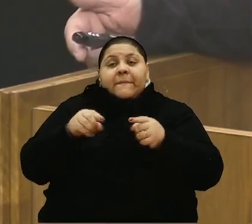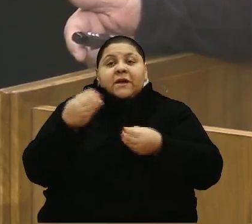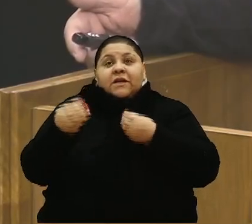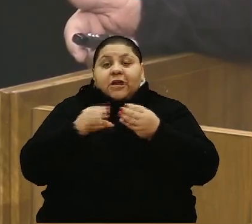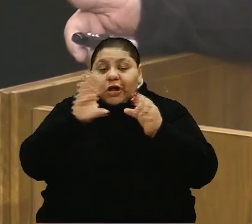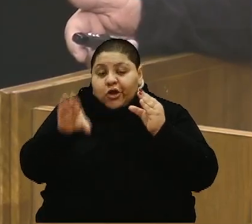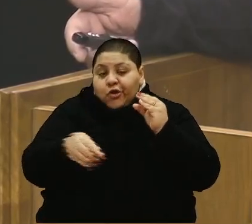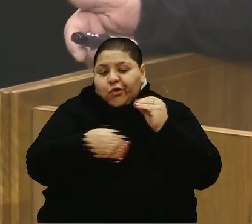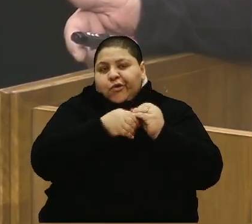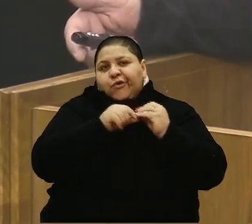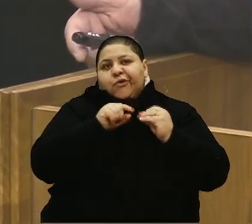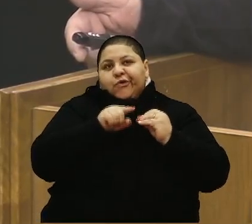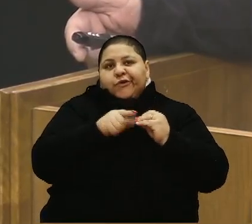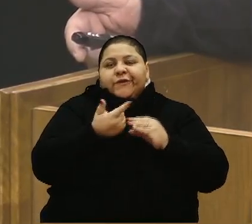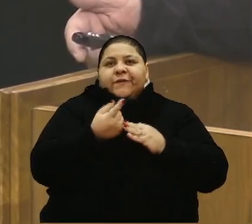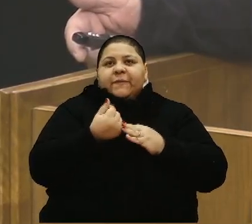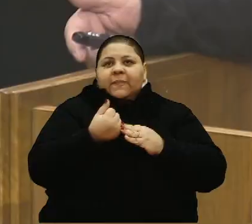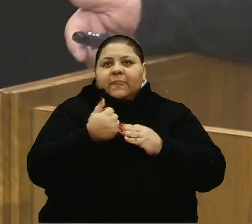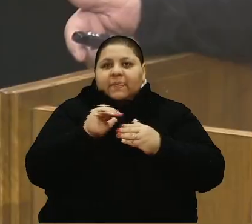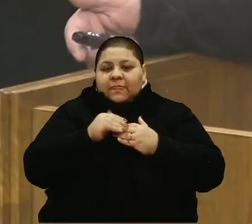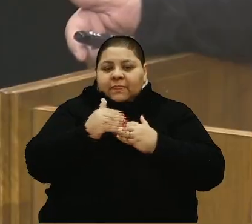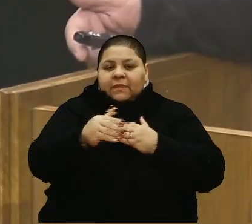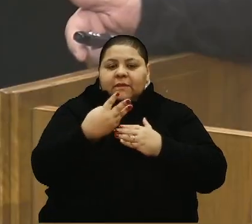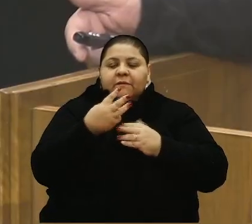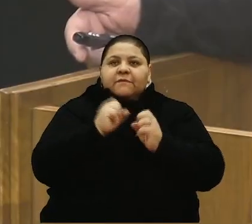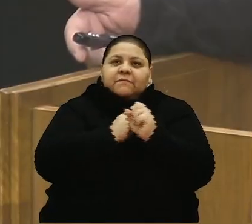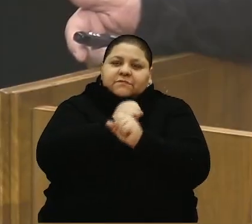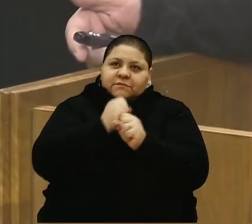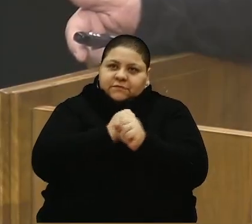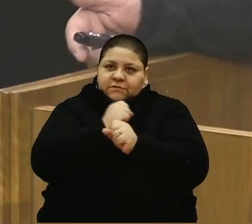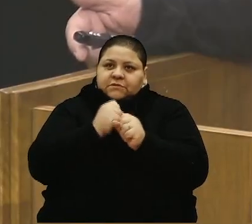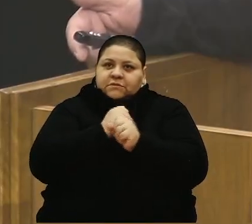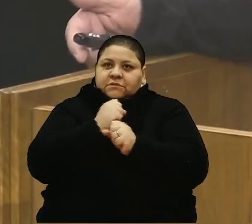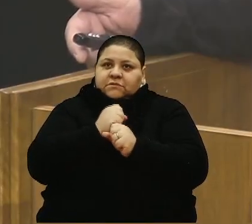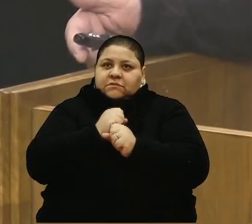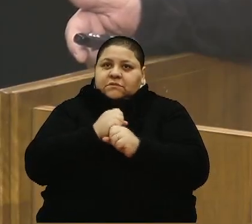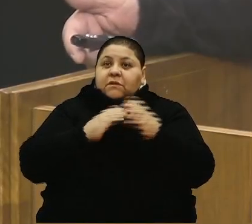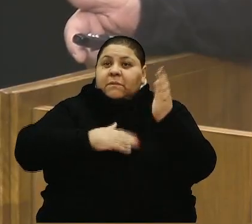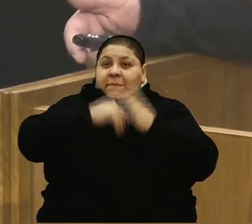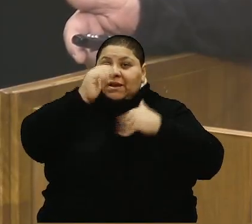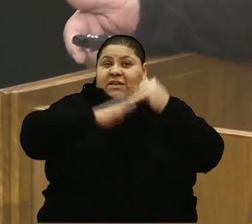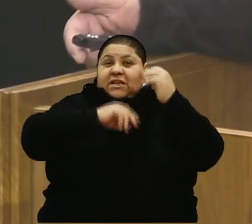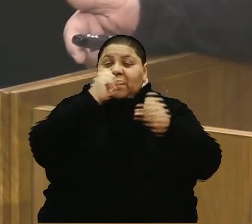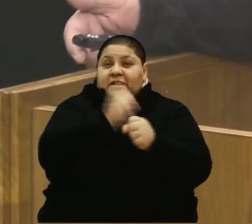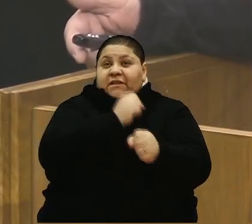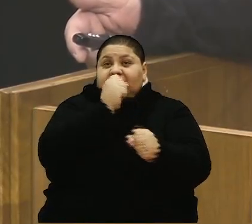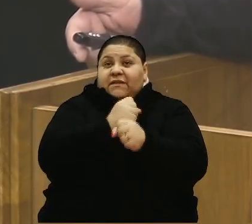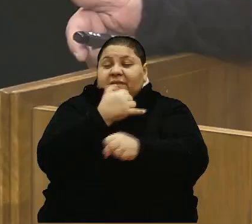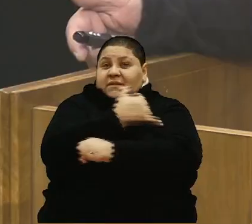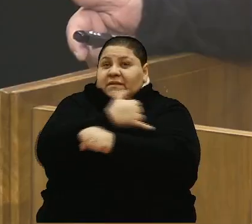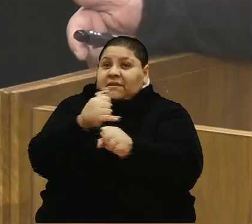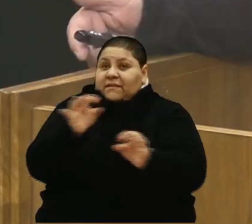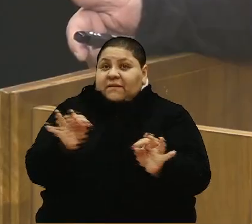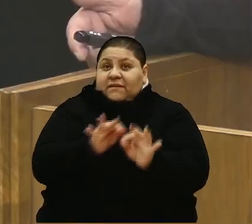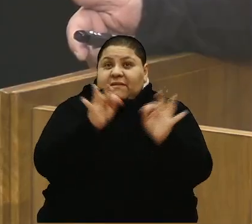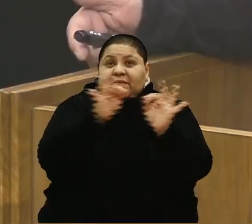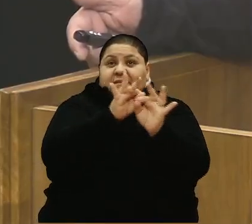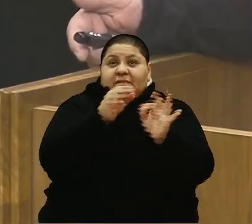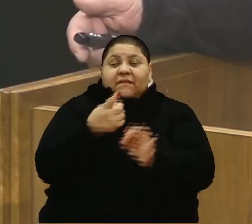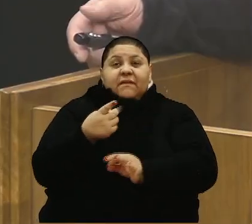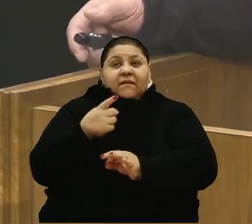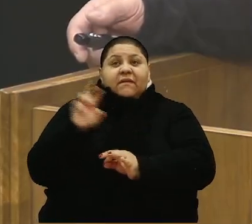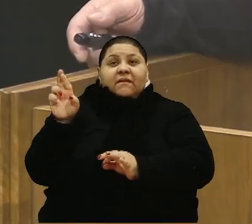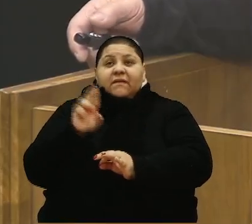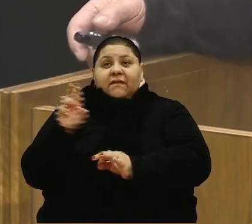incorporação desses valores durante 3 anos, tá, para a execução dessas obras, a passagem técnica passou para 12